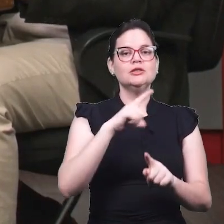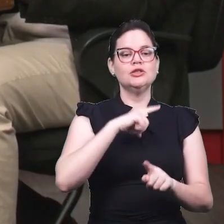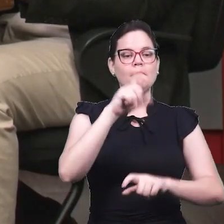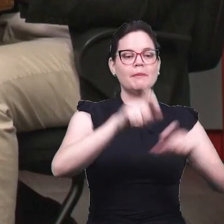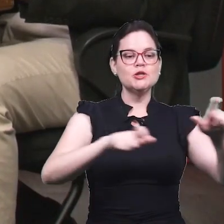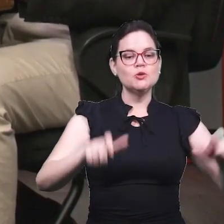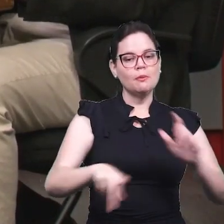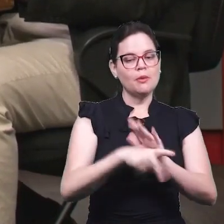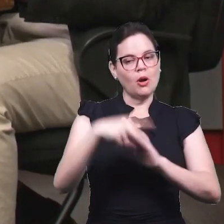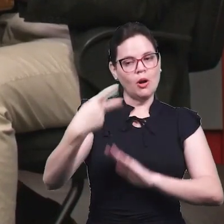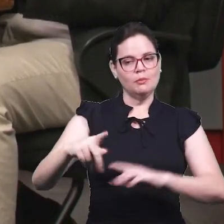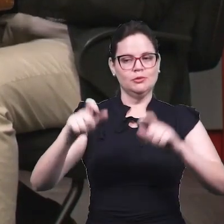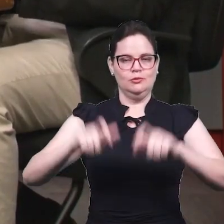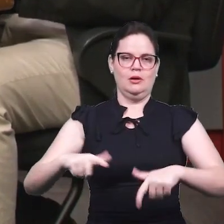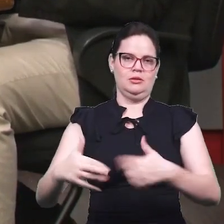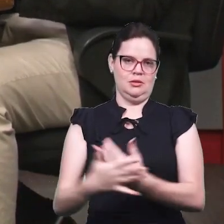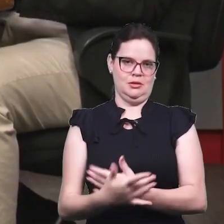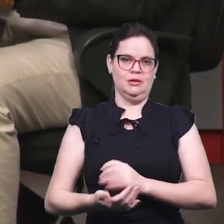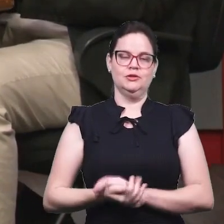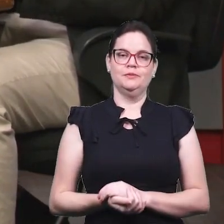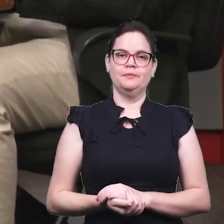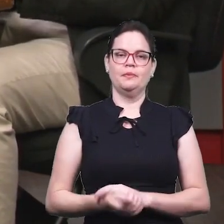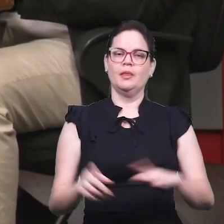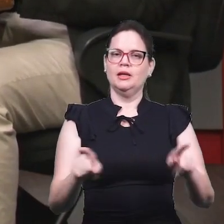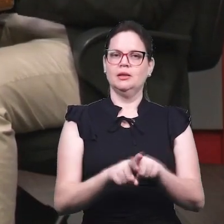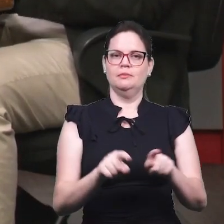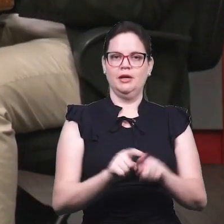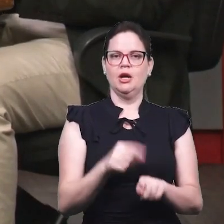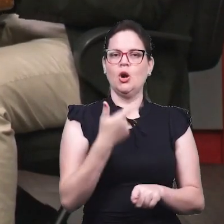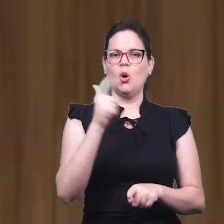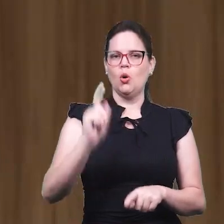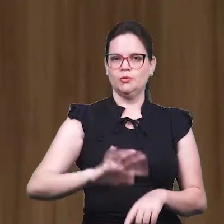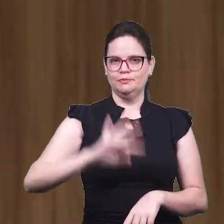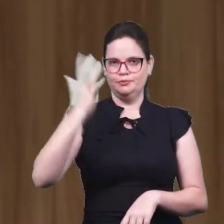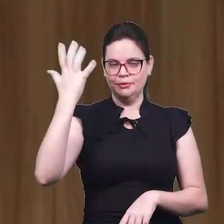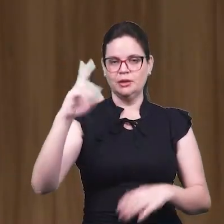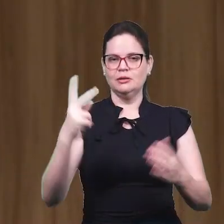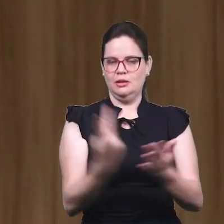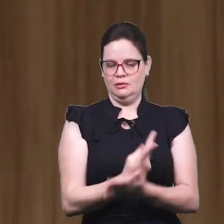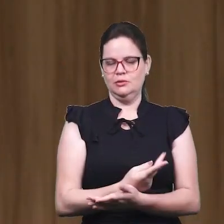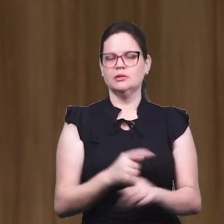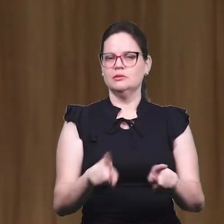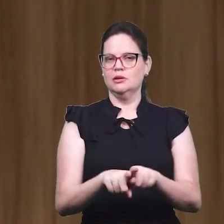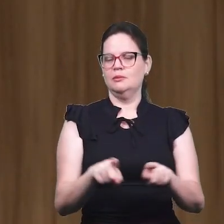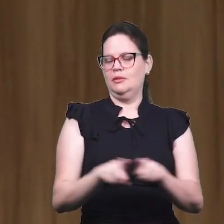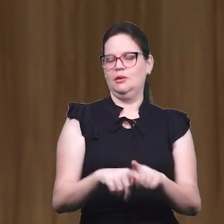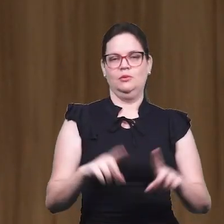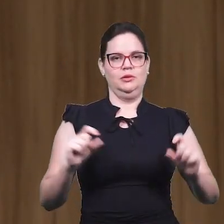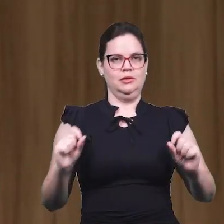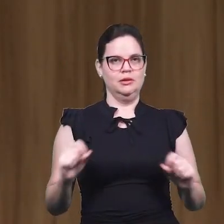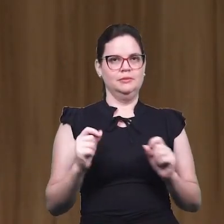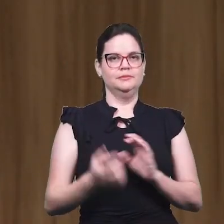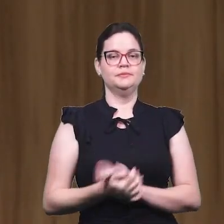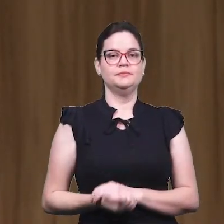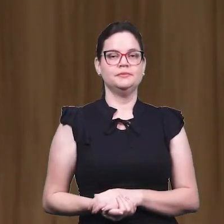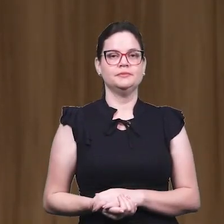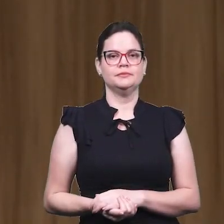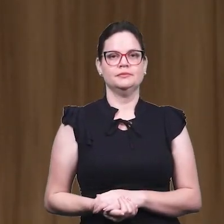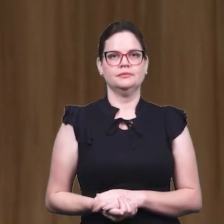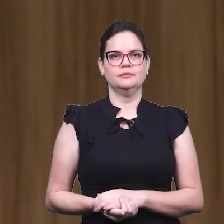cidadãos romanos ali. Né? Agora, um outro fato que para nós é importante é que